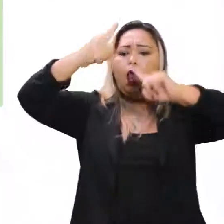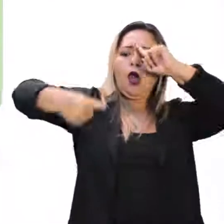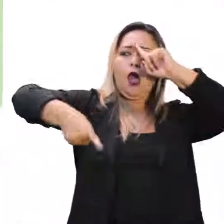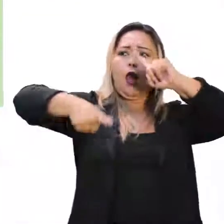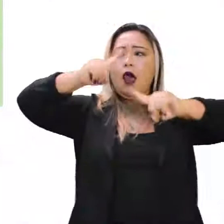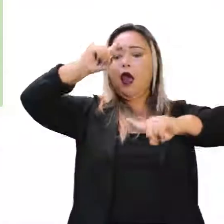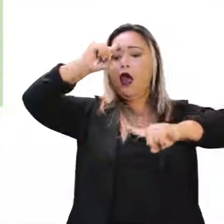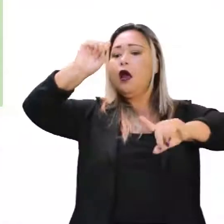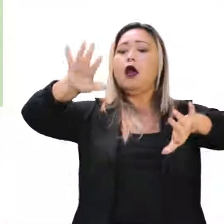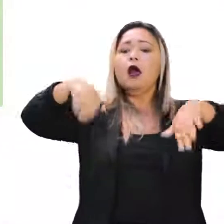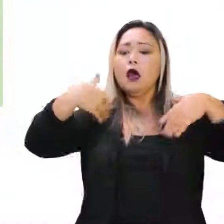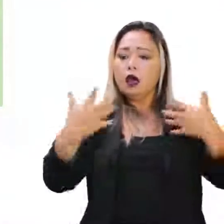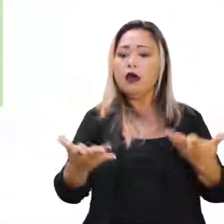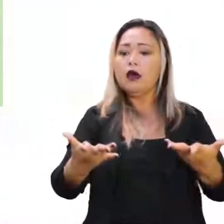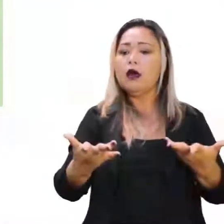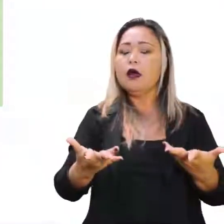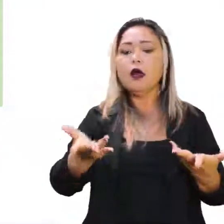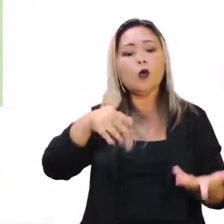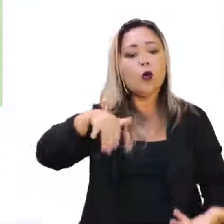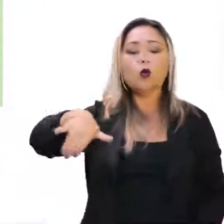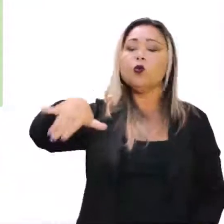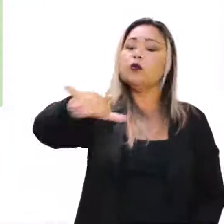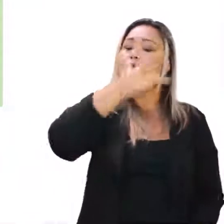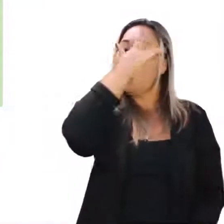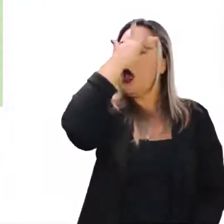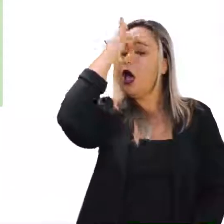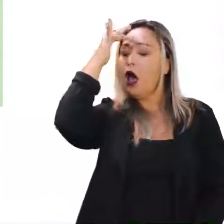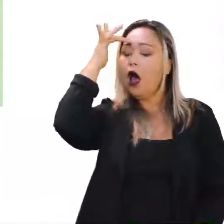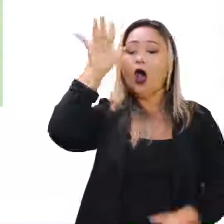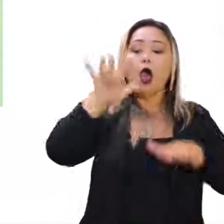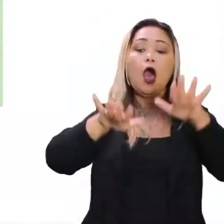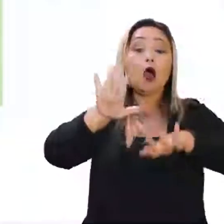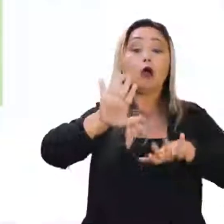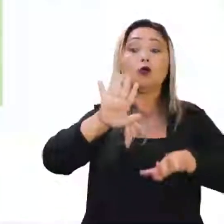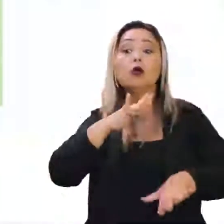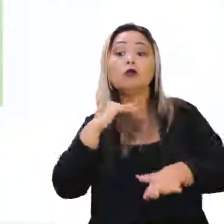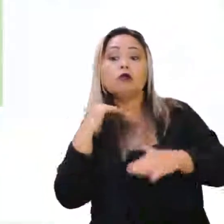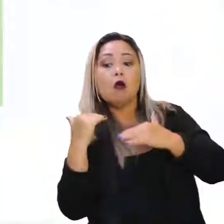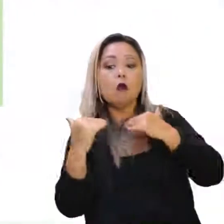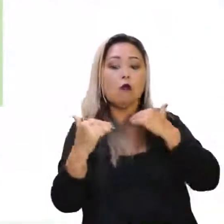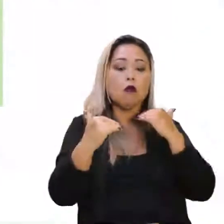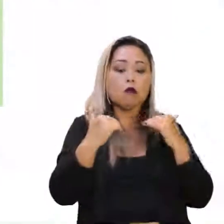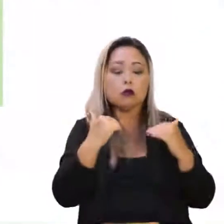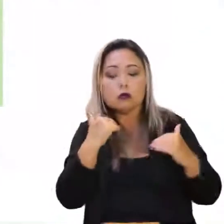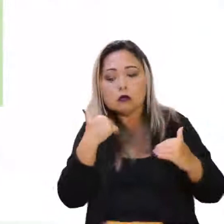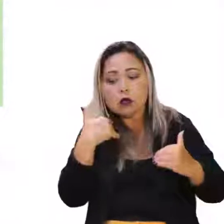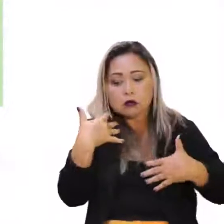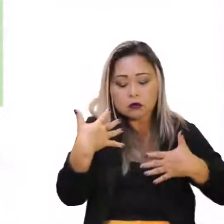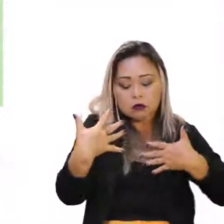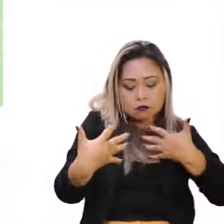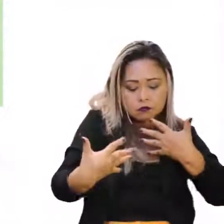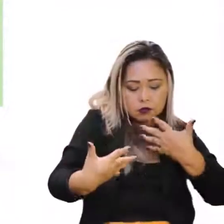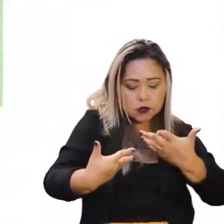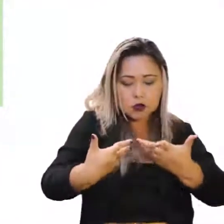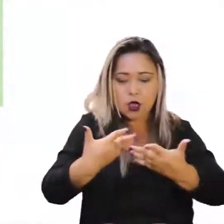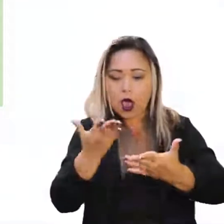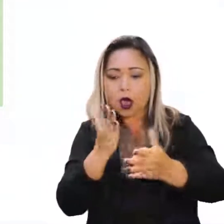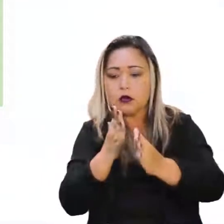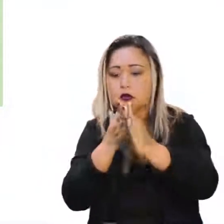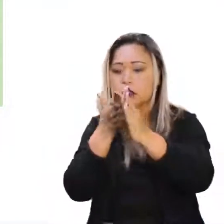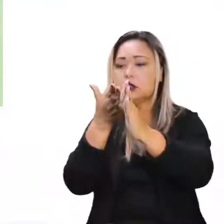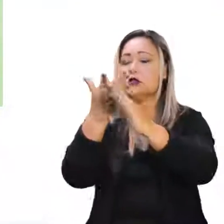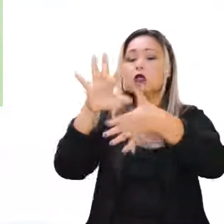dominadora. E todas as pessoas lá, alguns já mortos e outros lá seguindo a liderança